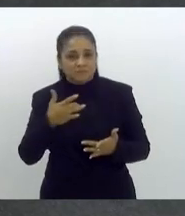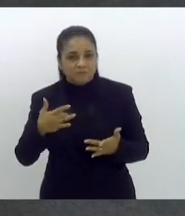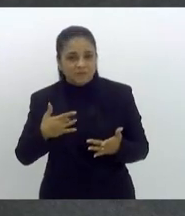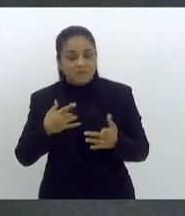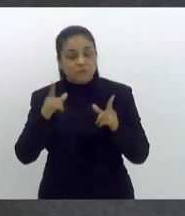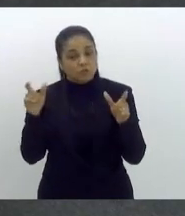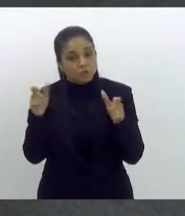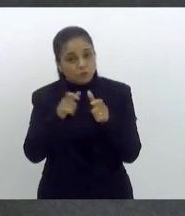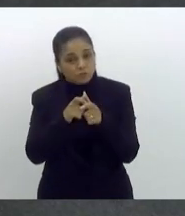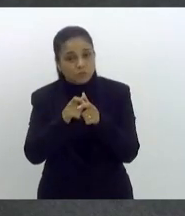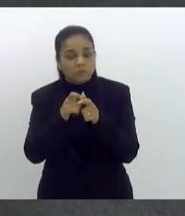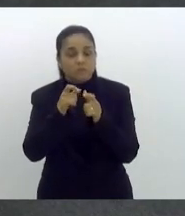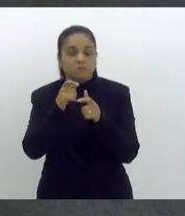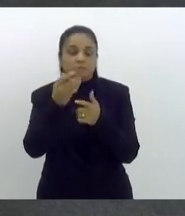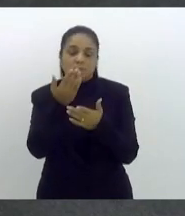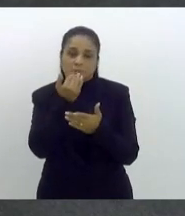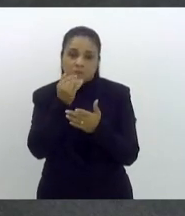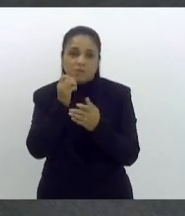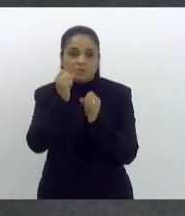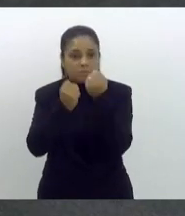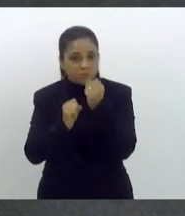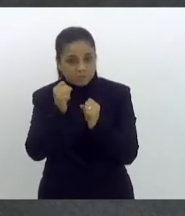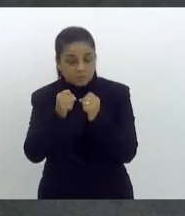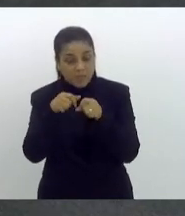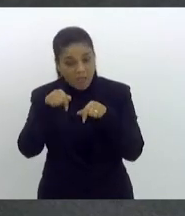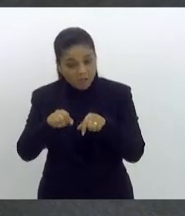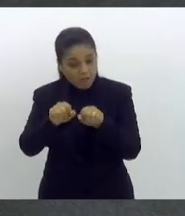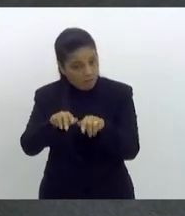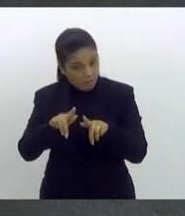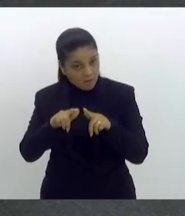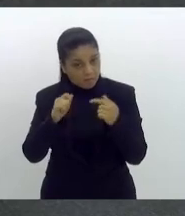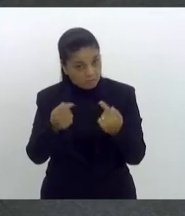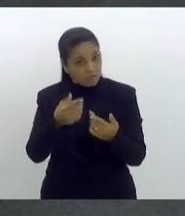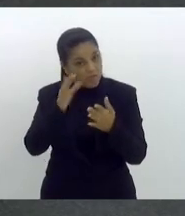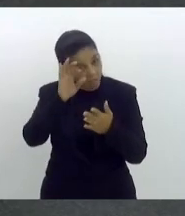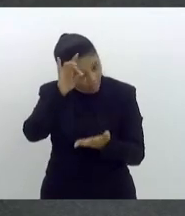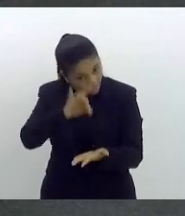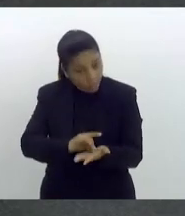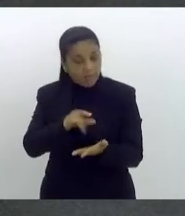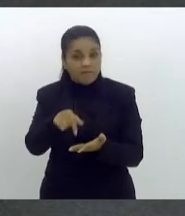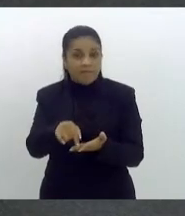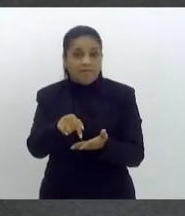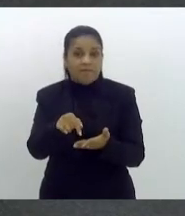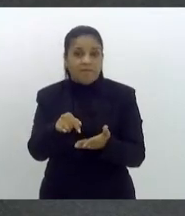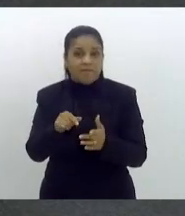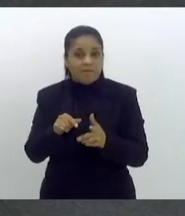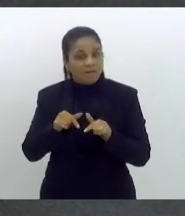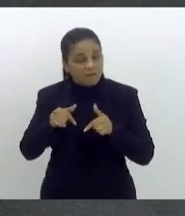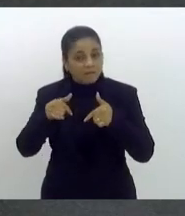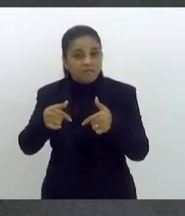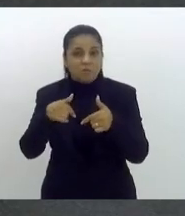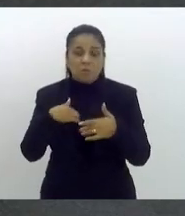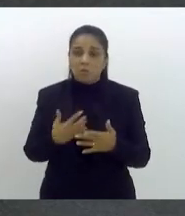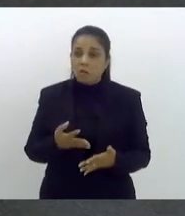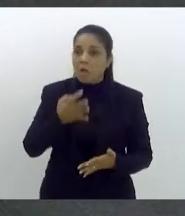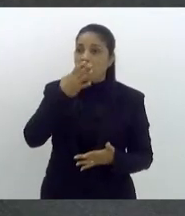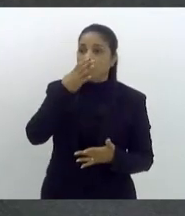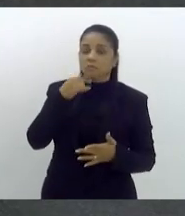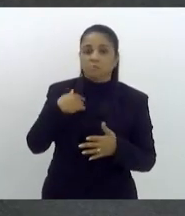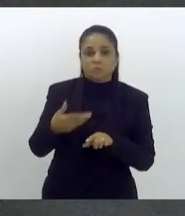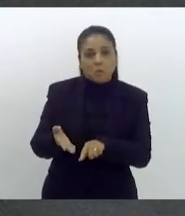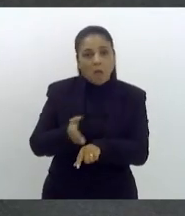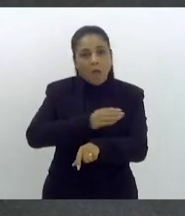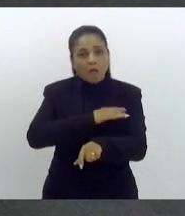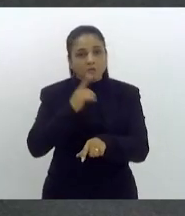eu acho que a casa se a casa serve exatamente para isso e muito me admira ter ouvido aqui deputados que